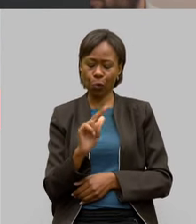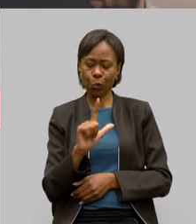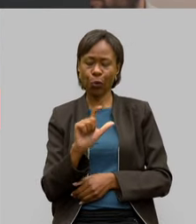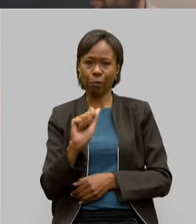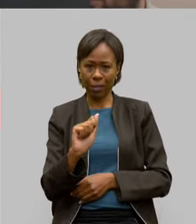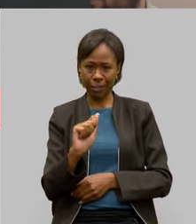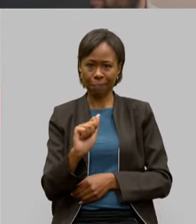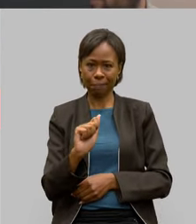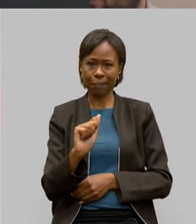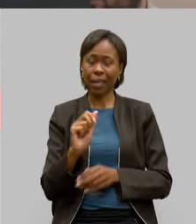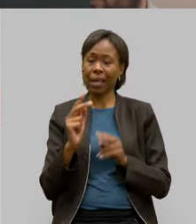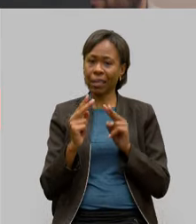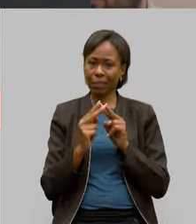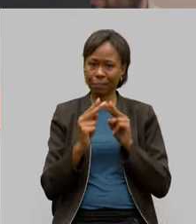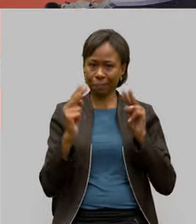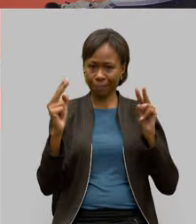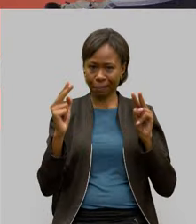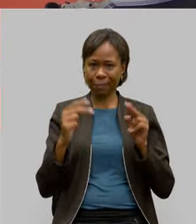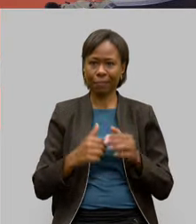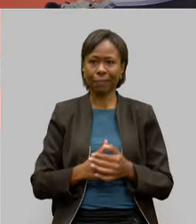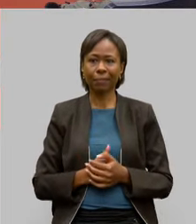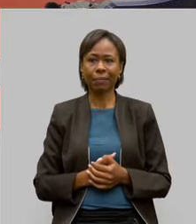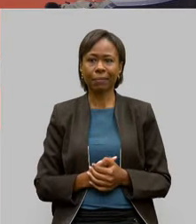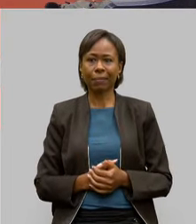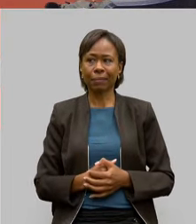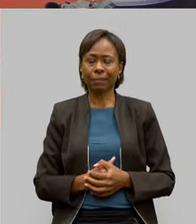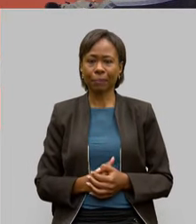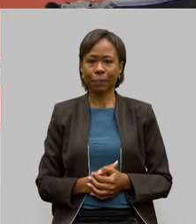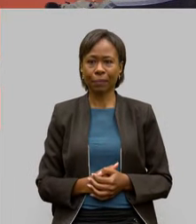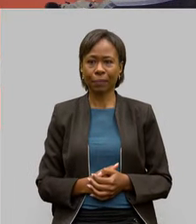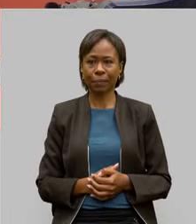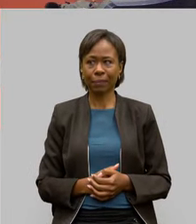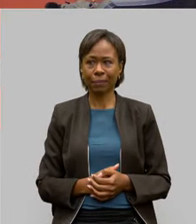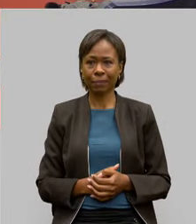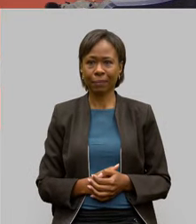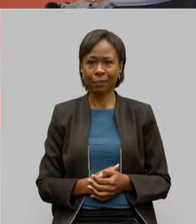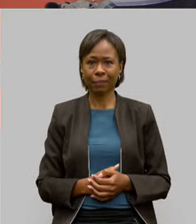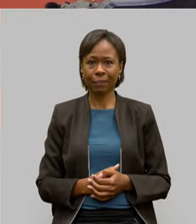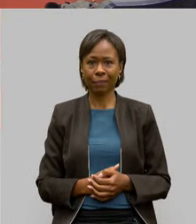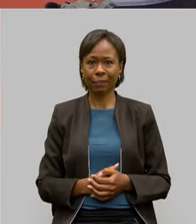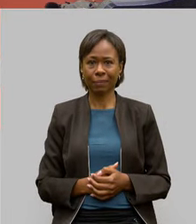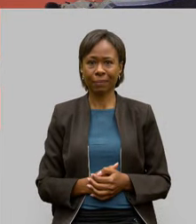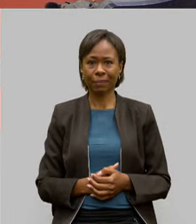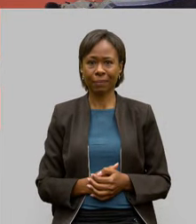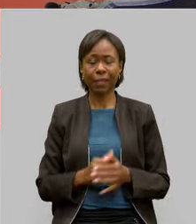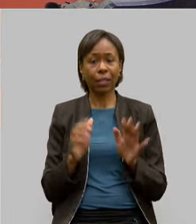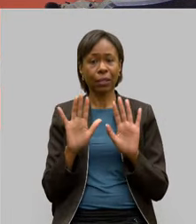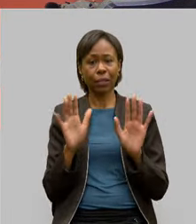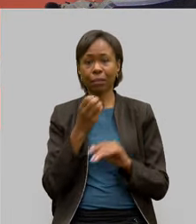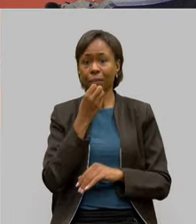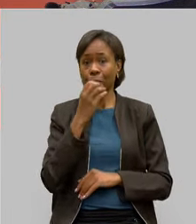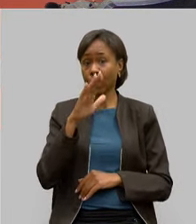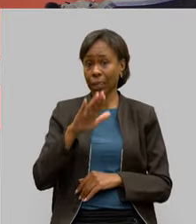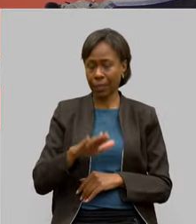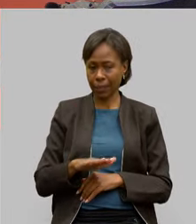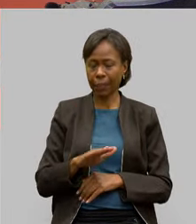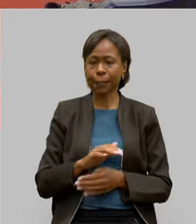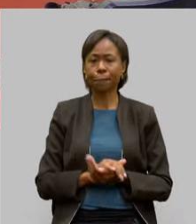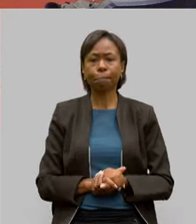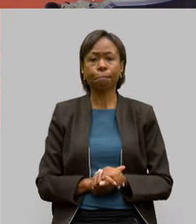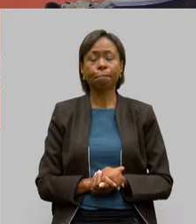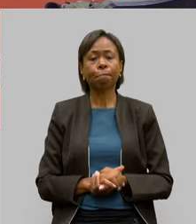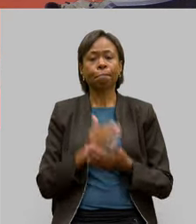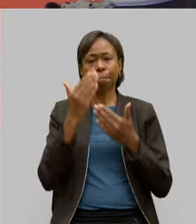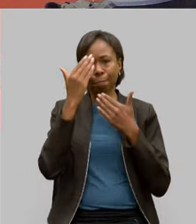conosco de maneira remota Boa tarde a todos serei breve na minha colocação eu gostaria de